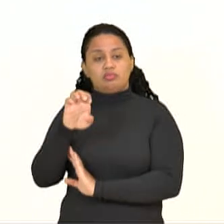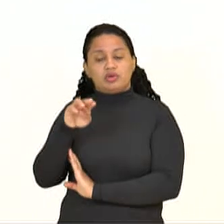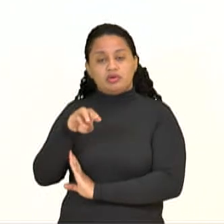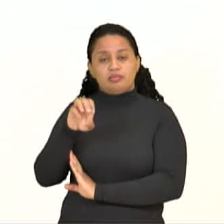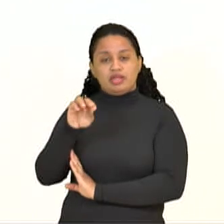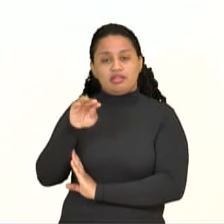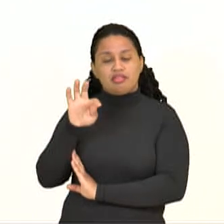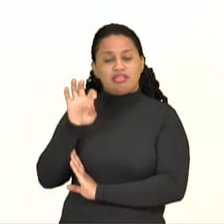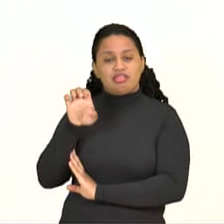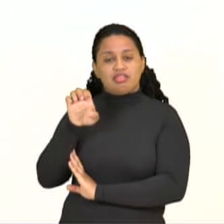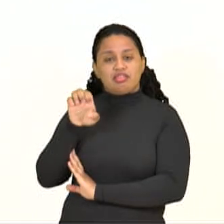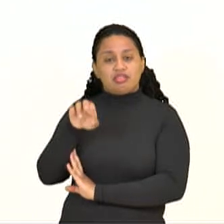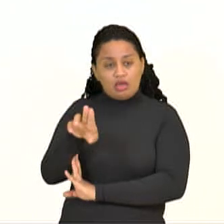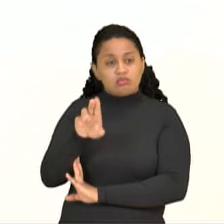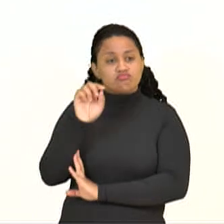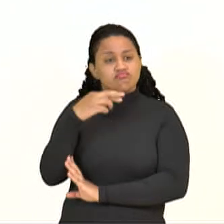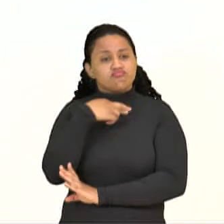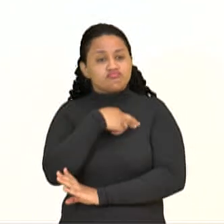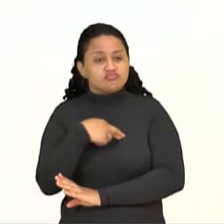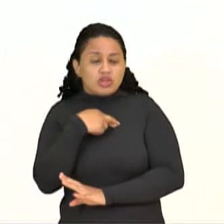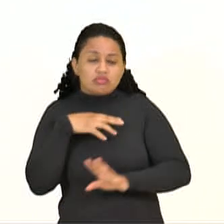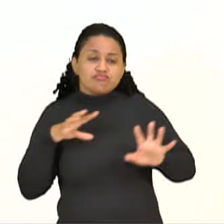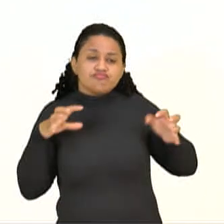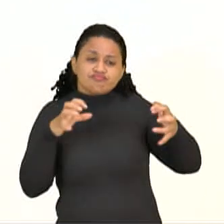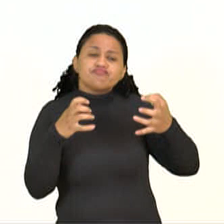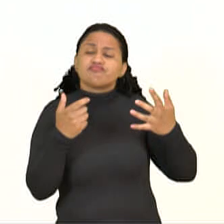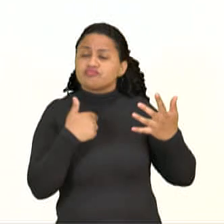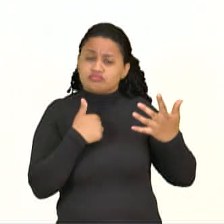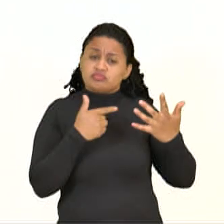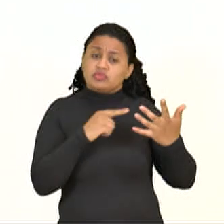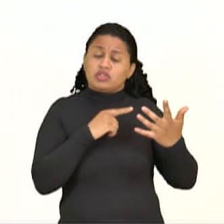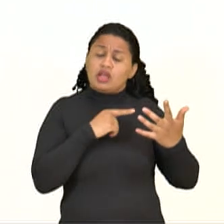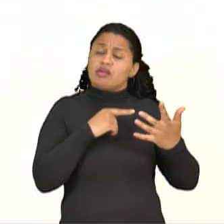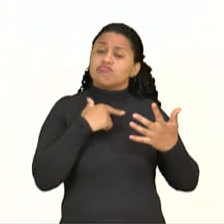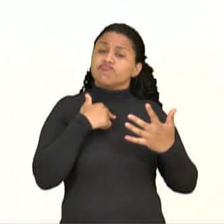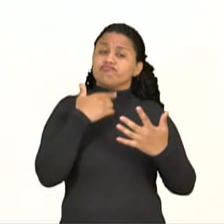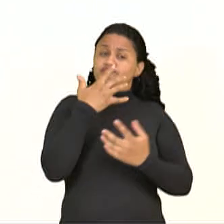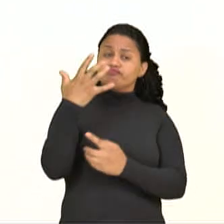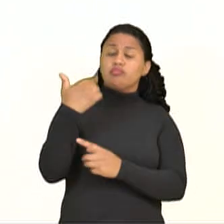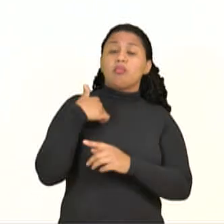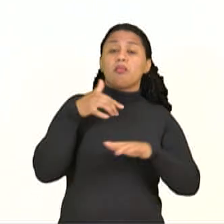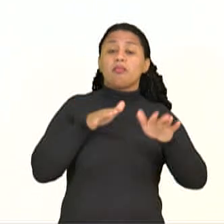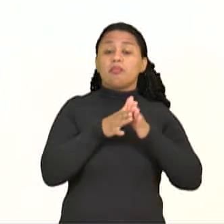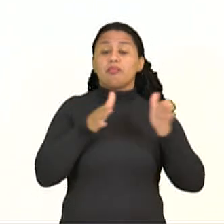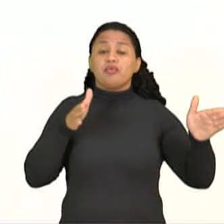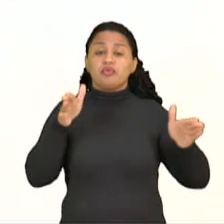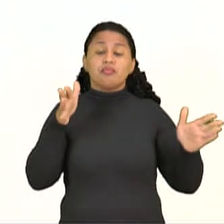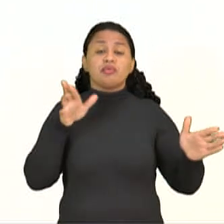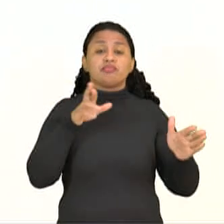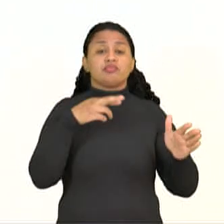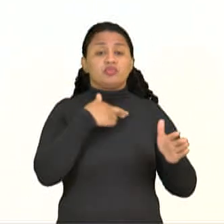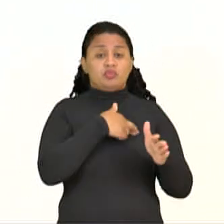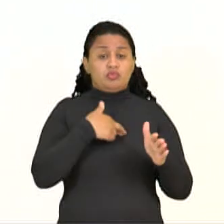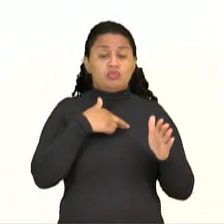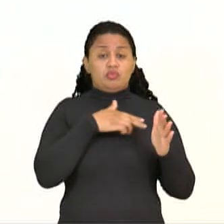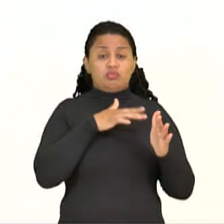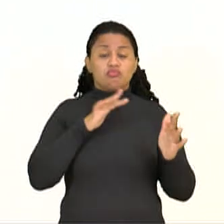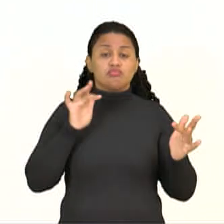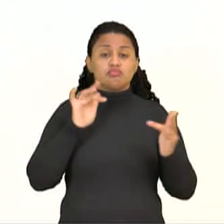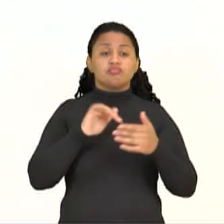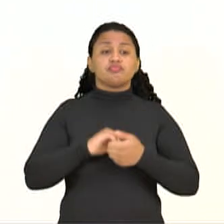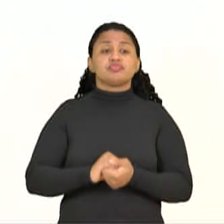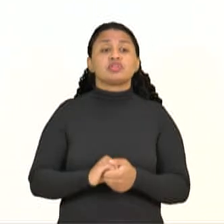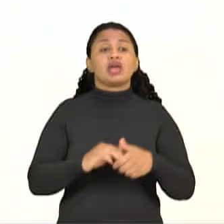por Frankenstein, é um romance de terror gótico com inspirações do movimento romântico, de autoria de Mary Shelley,